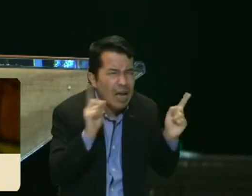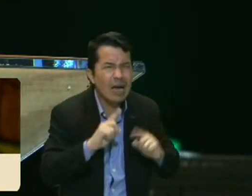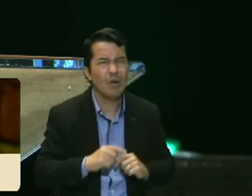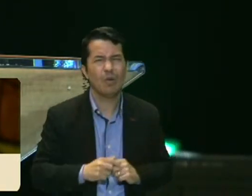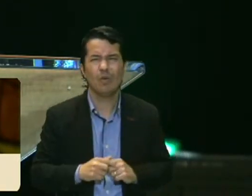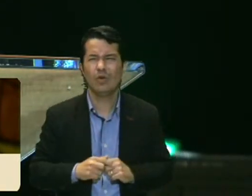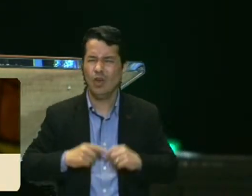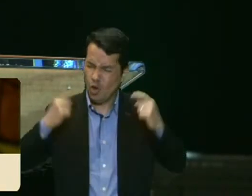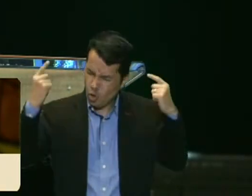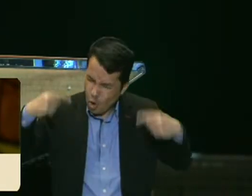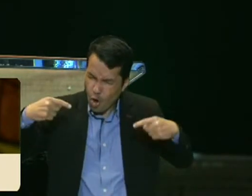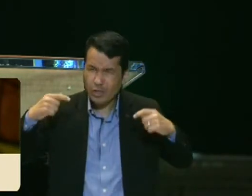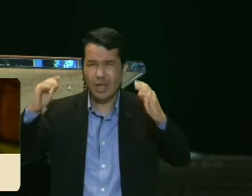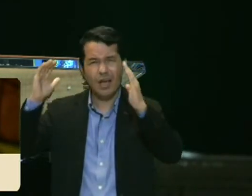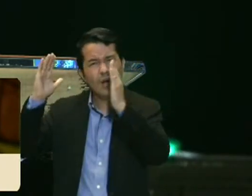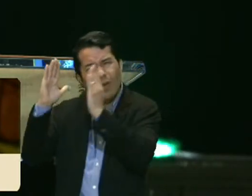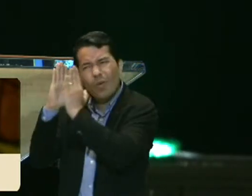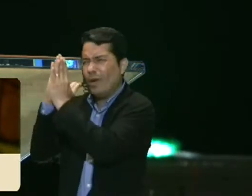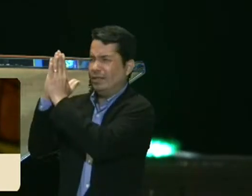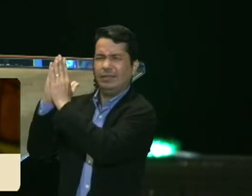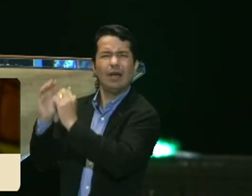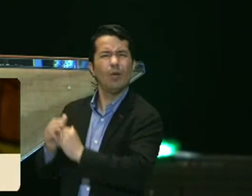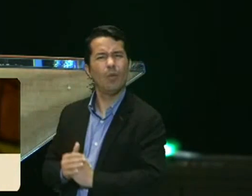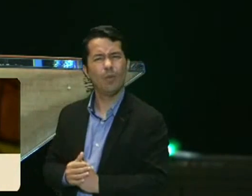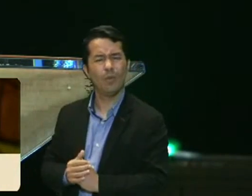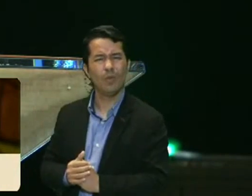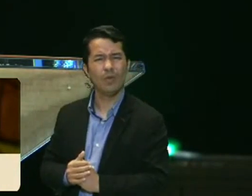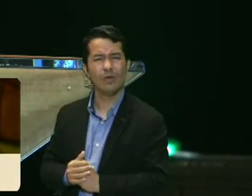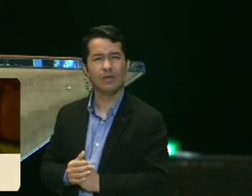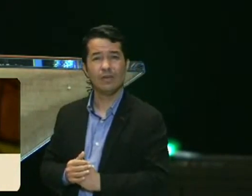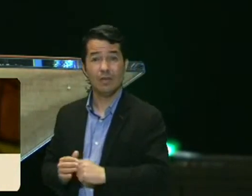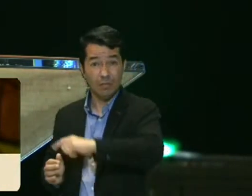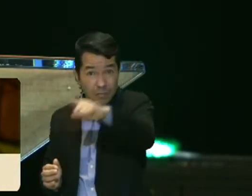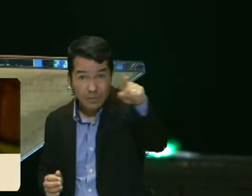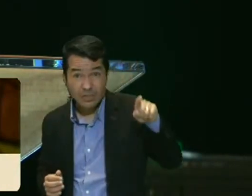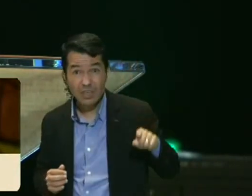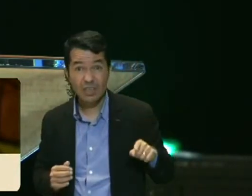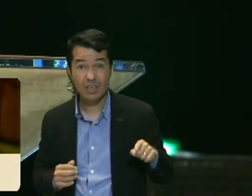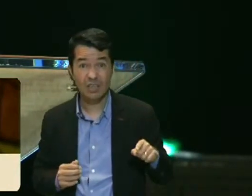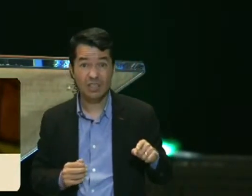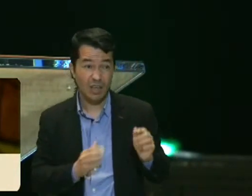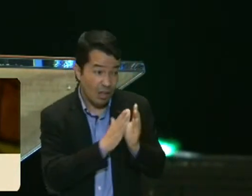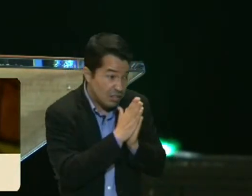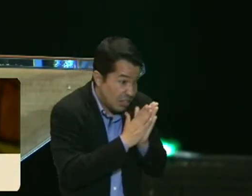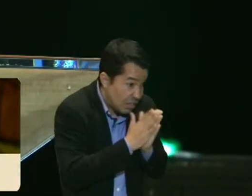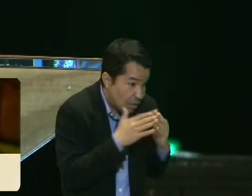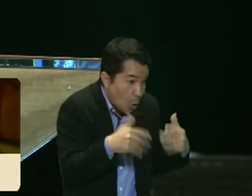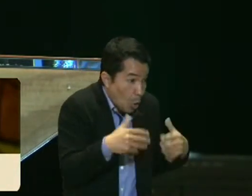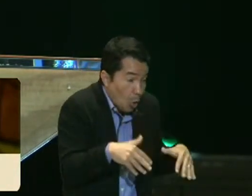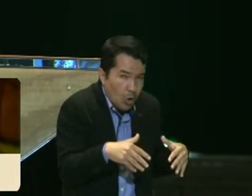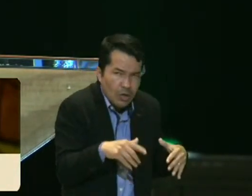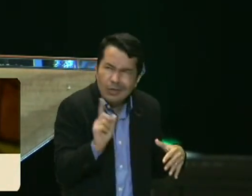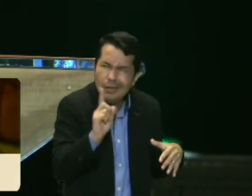andeis ansiosos por coisa alguma. Pelo contrário,